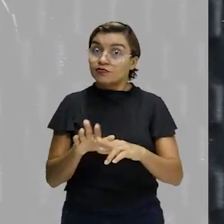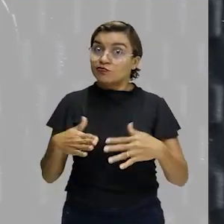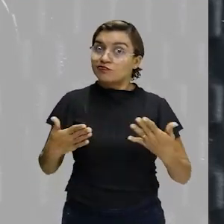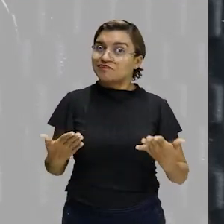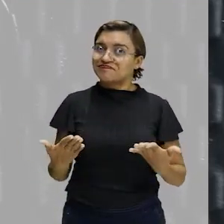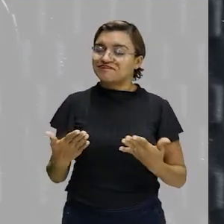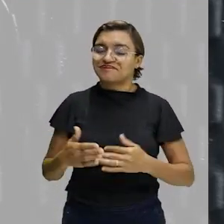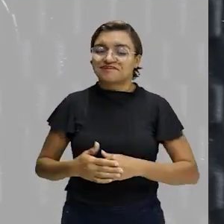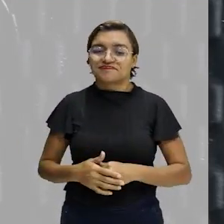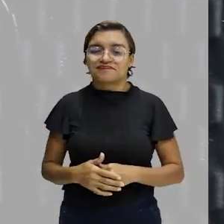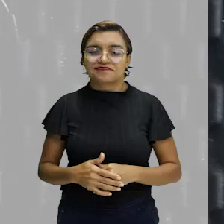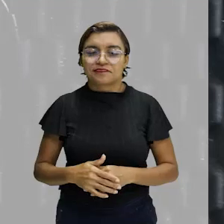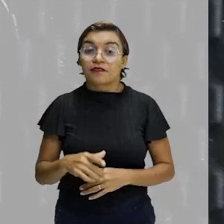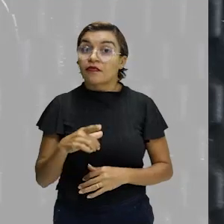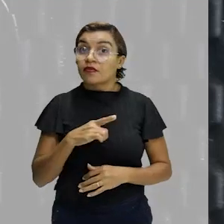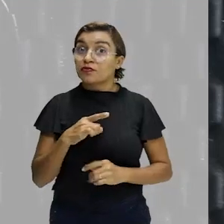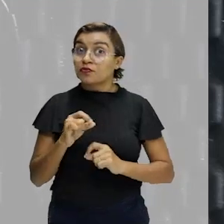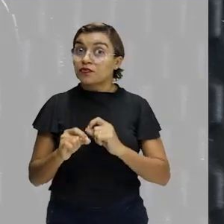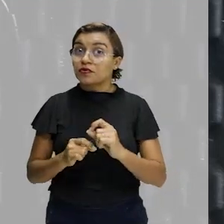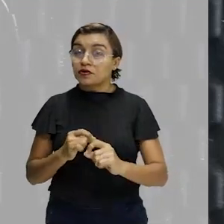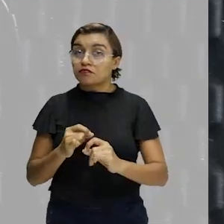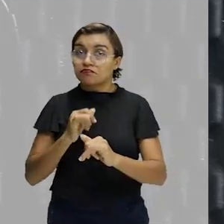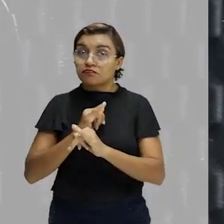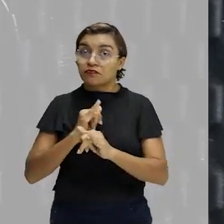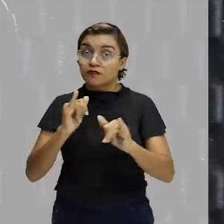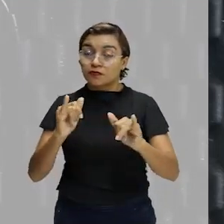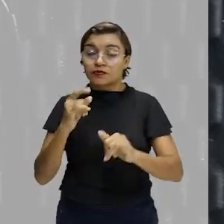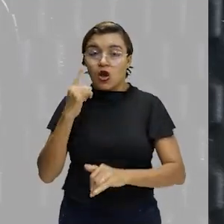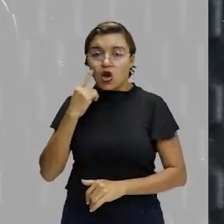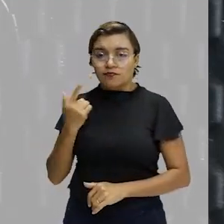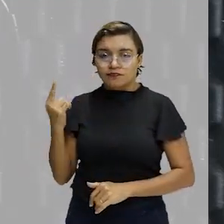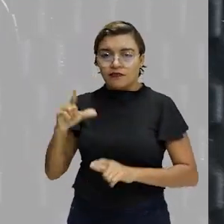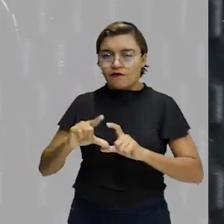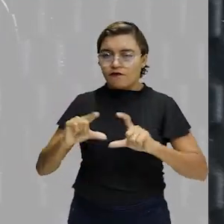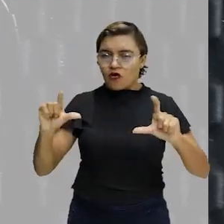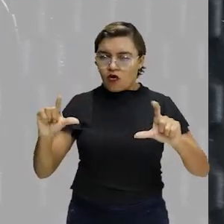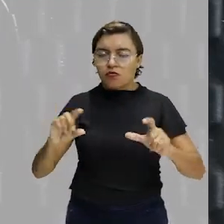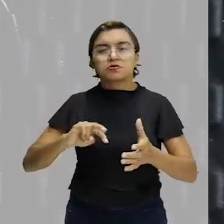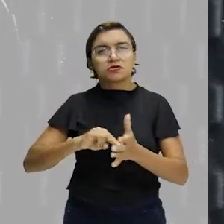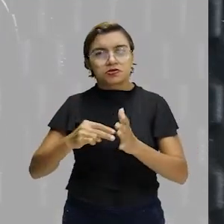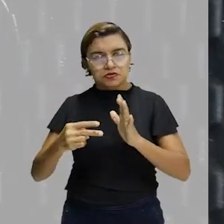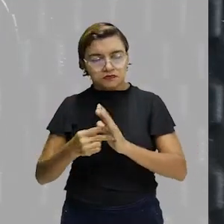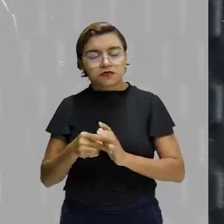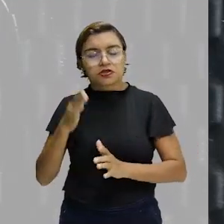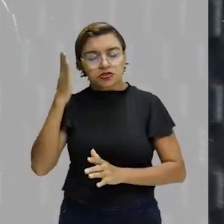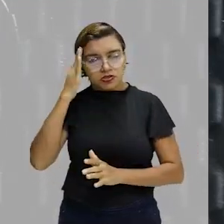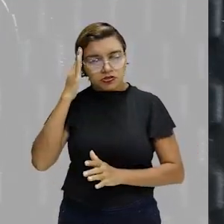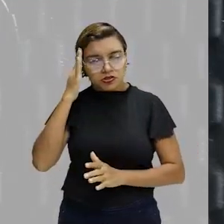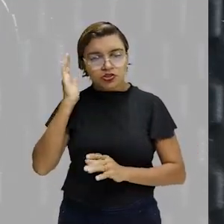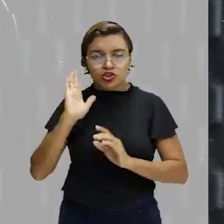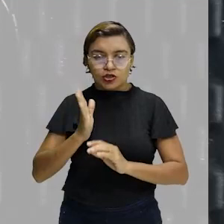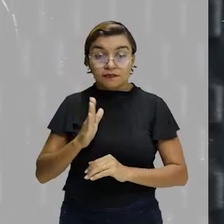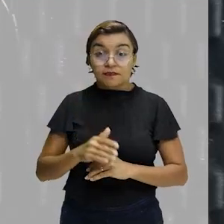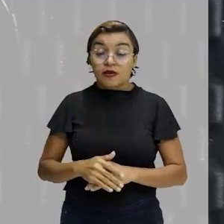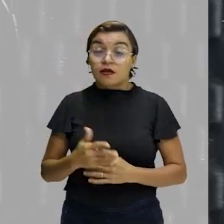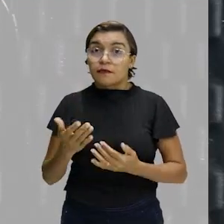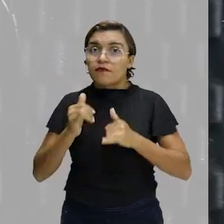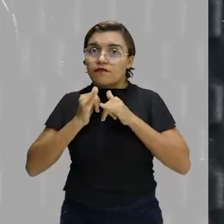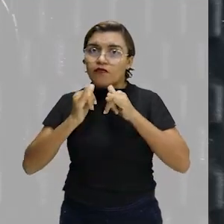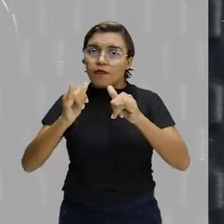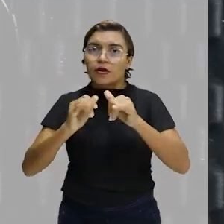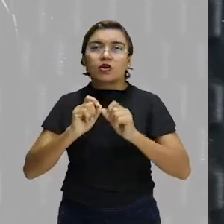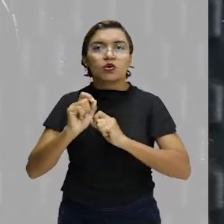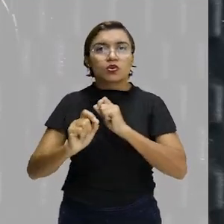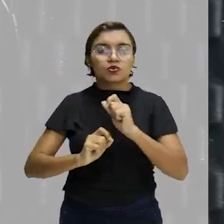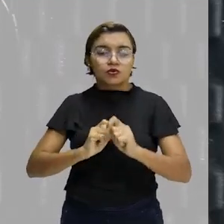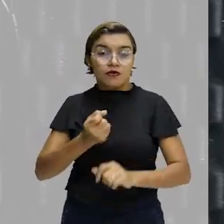Bom, aqui eu já tenho, né, informações, eu tenho a formulazinha, sei o que significa cada coisa, e foi informado para nós